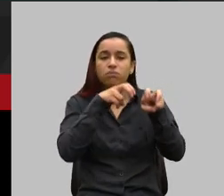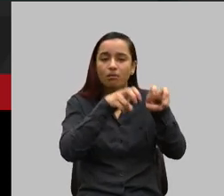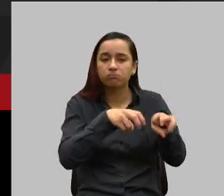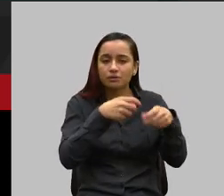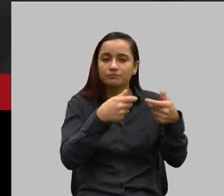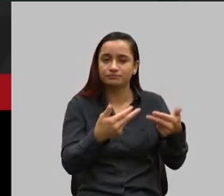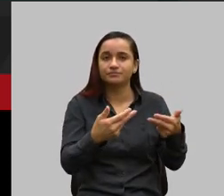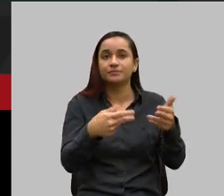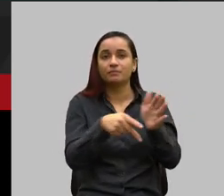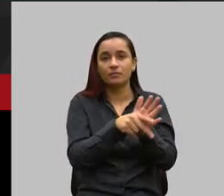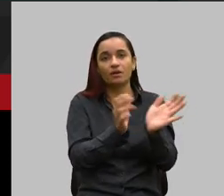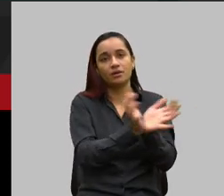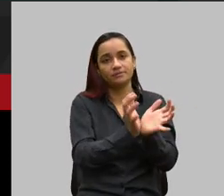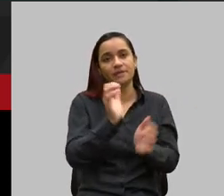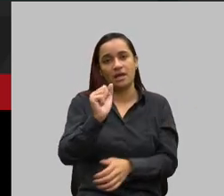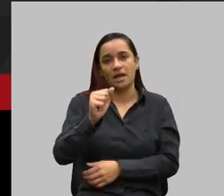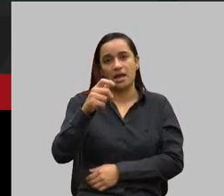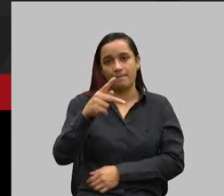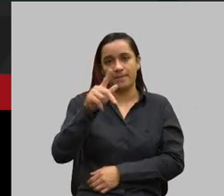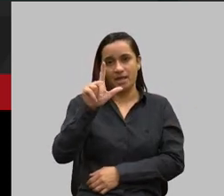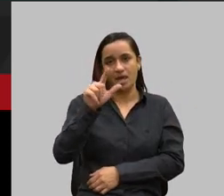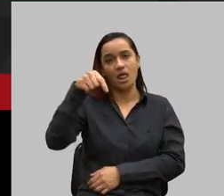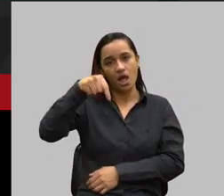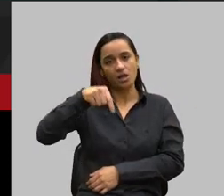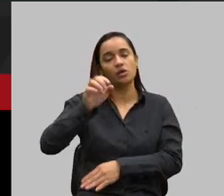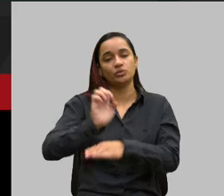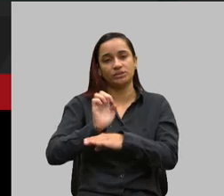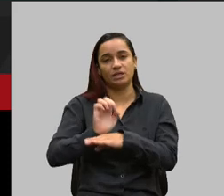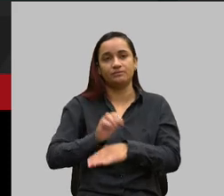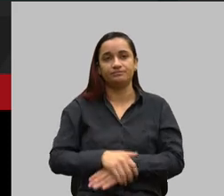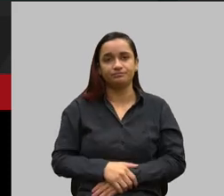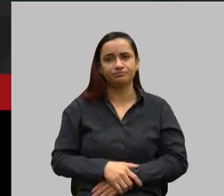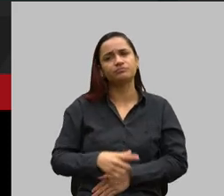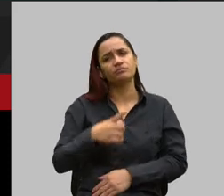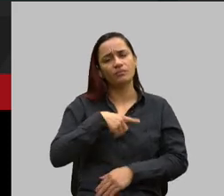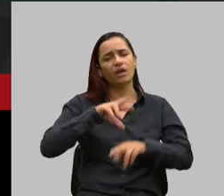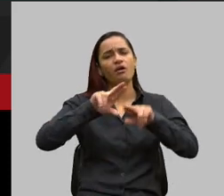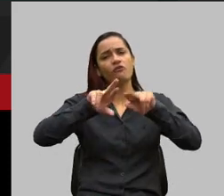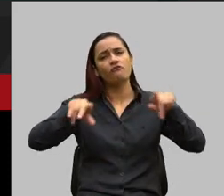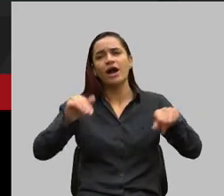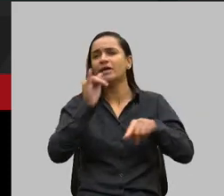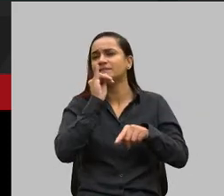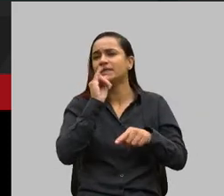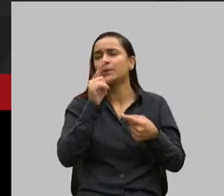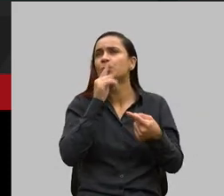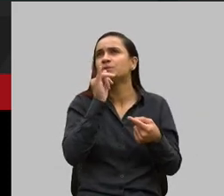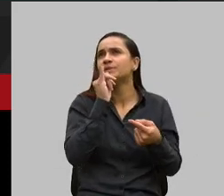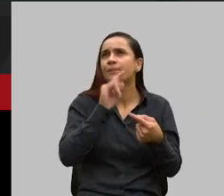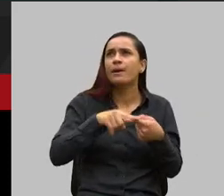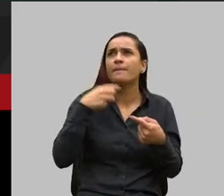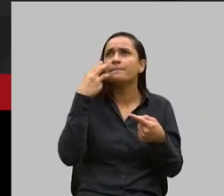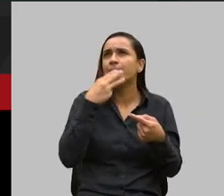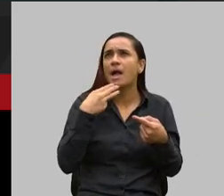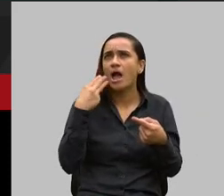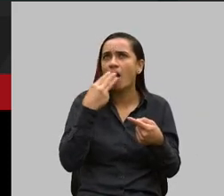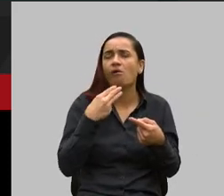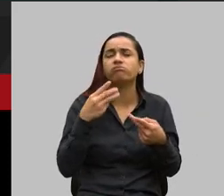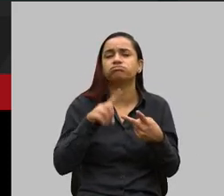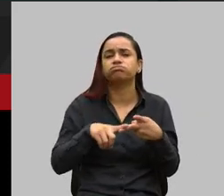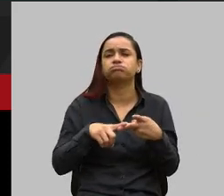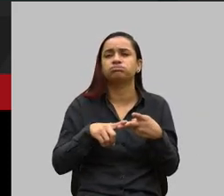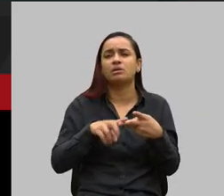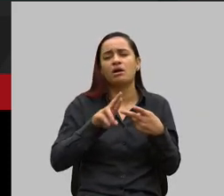de apl no estado e aí tem vários exemplos tem o mel vai do mais incipiente